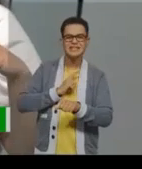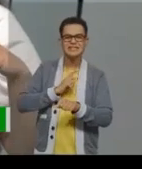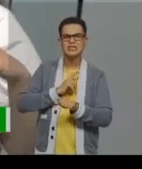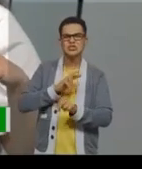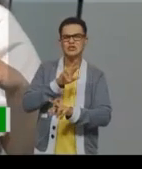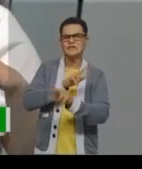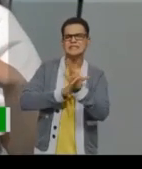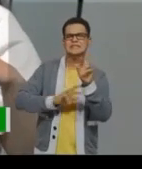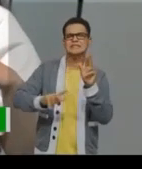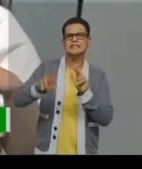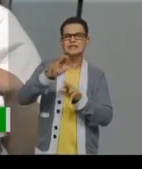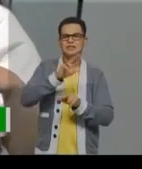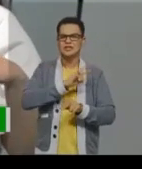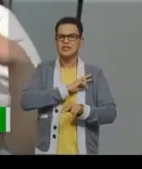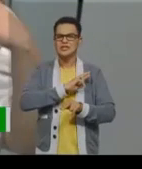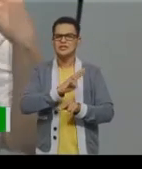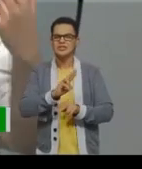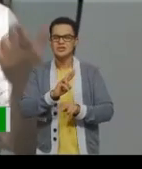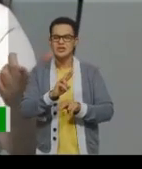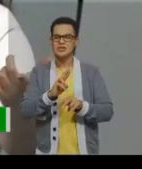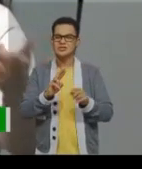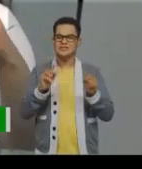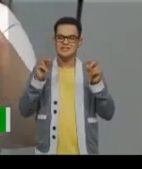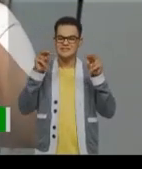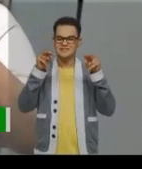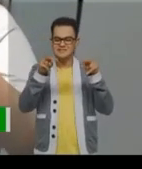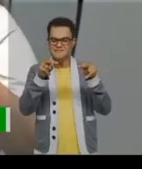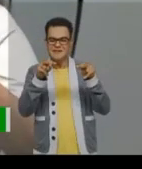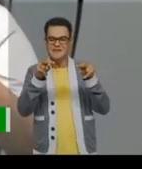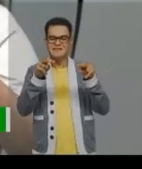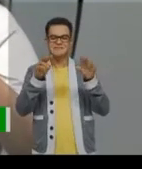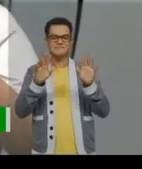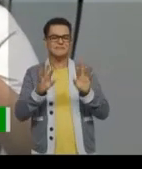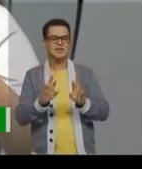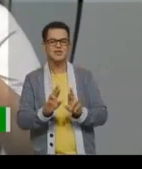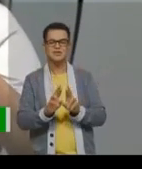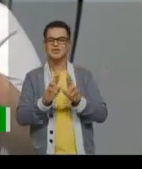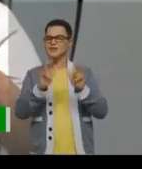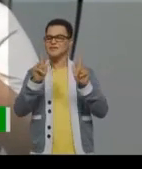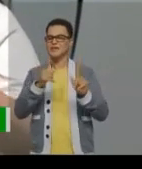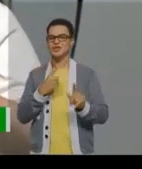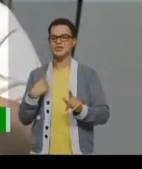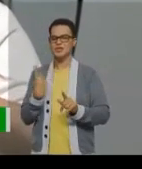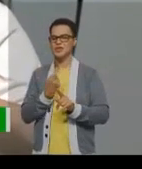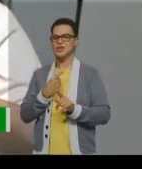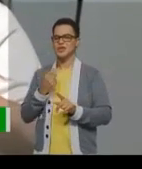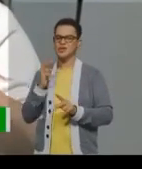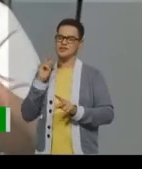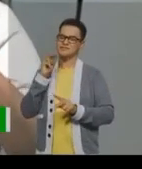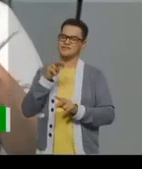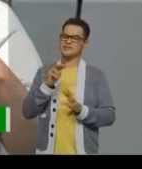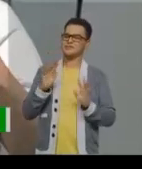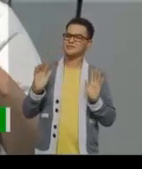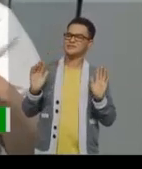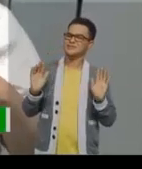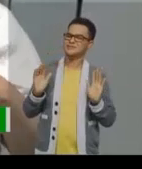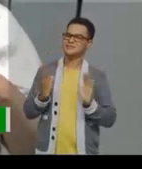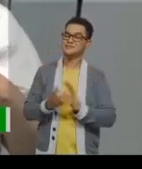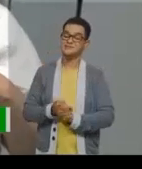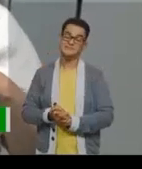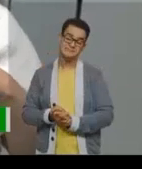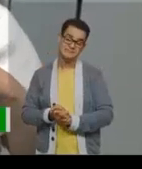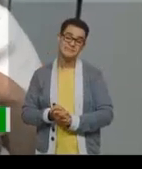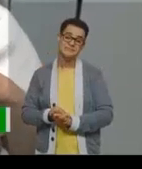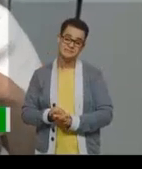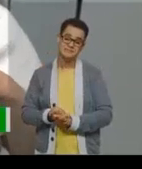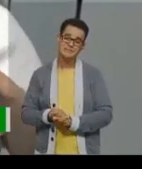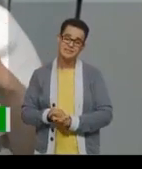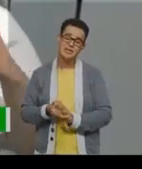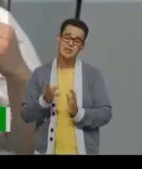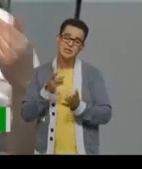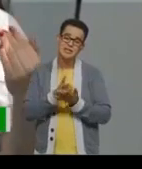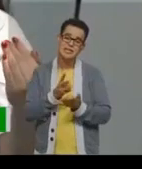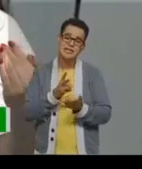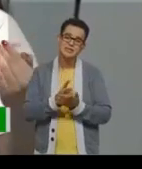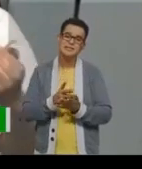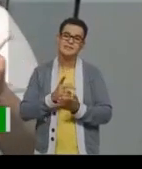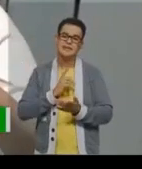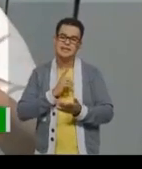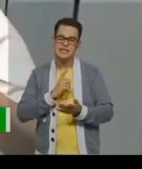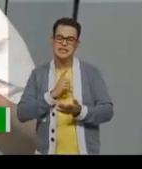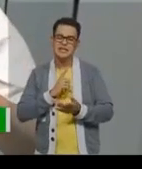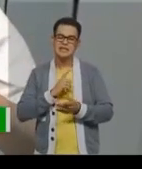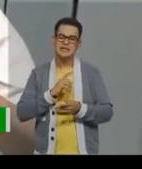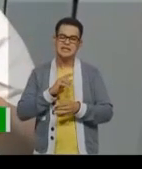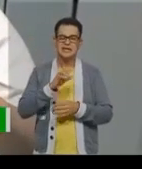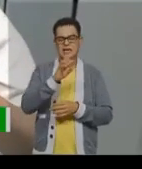veem essa separação de uma forma diferente do que nós vemos. Então, sempre vão existir estados